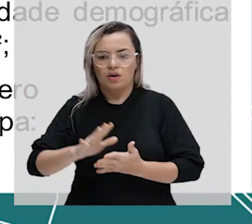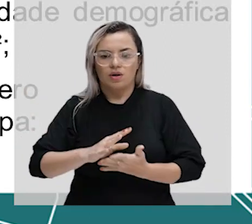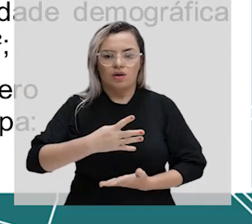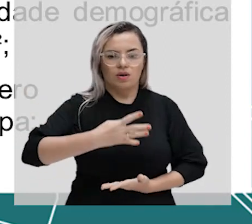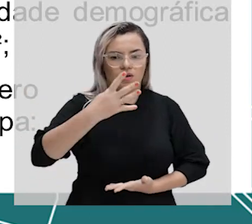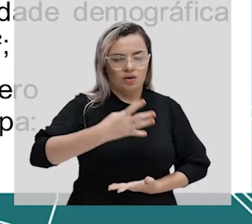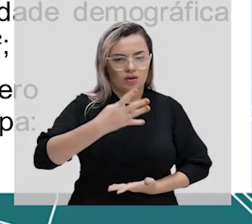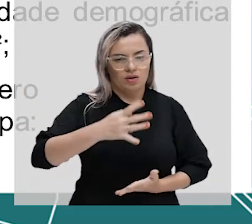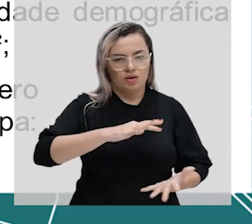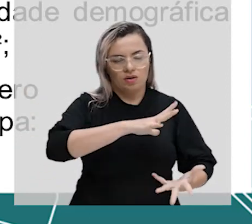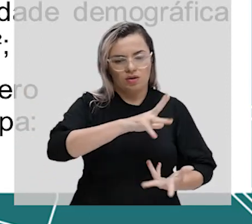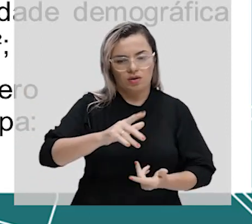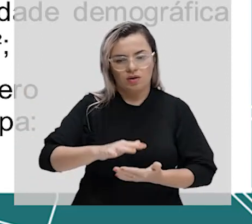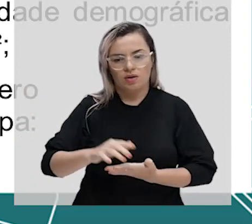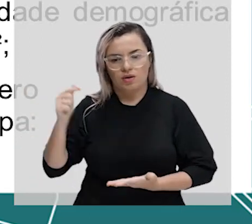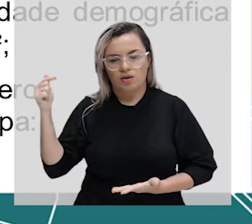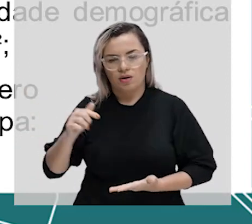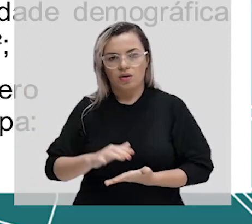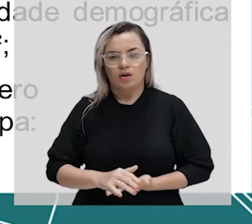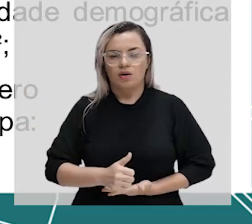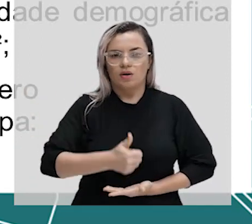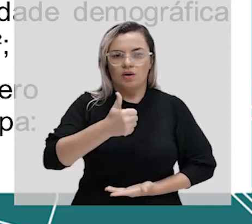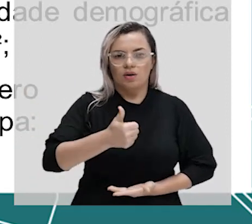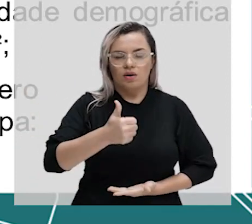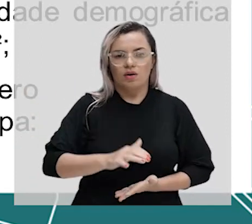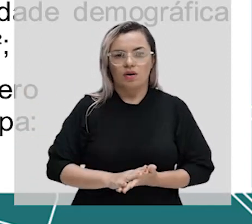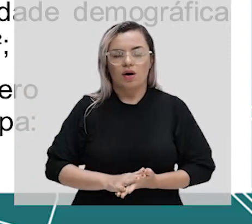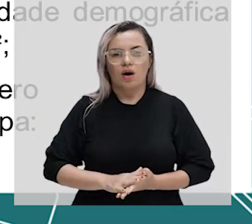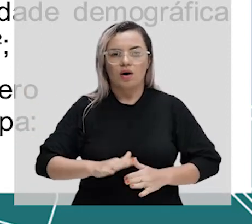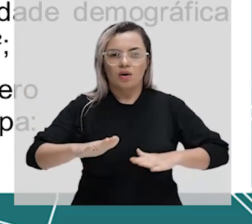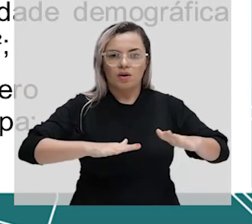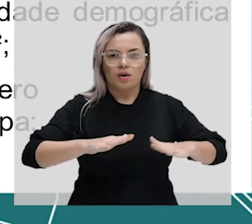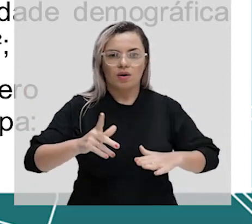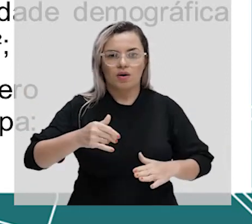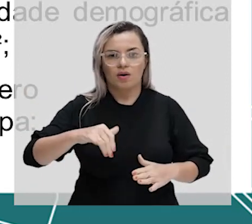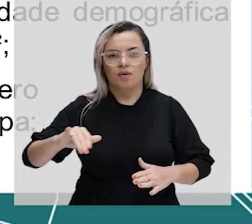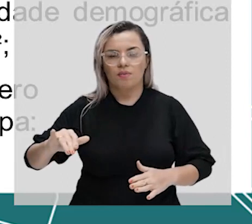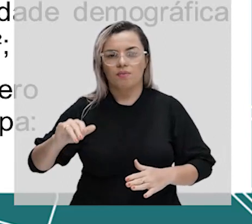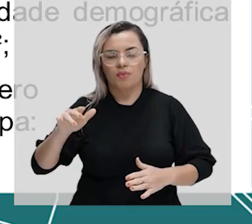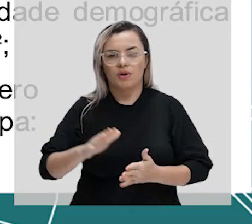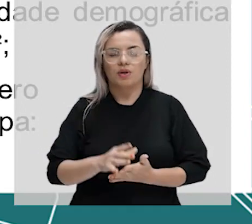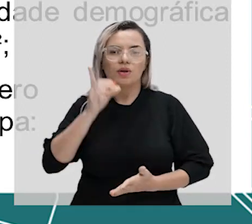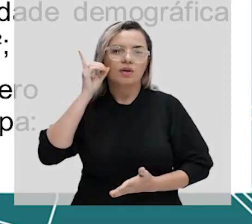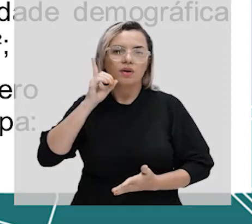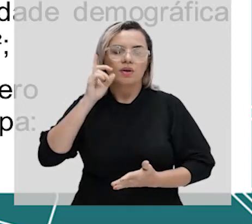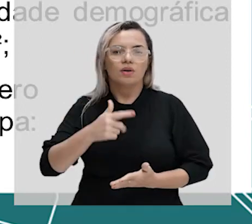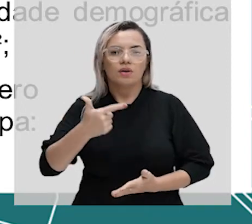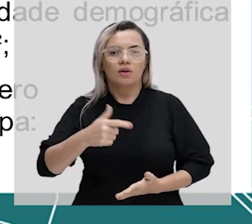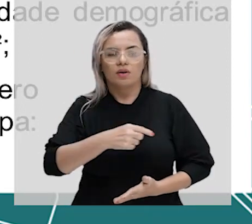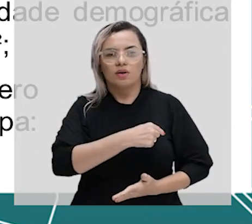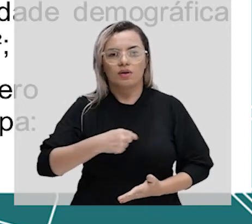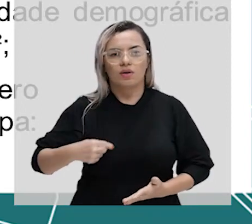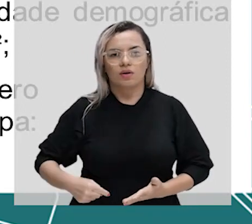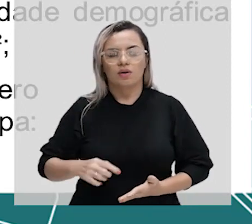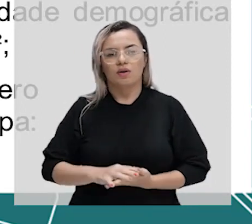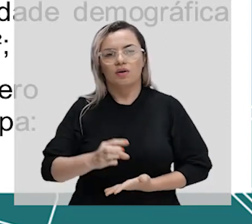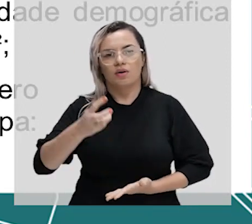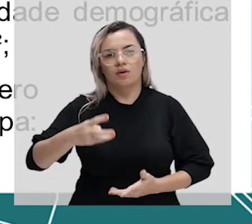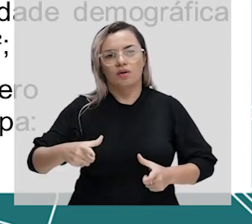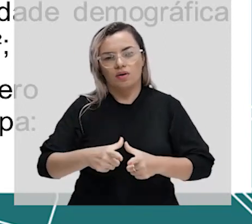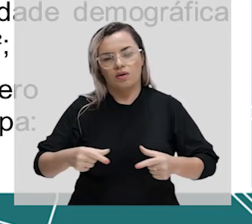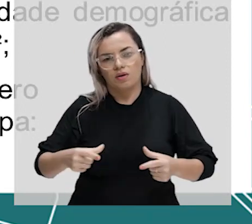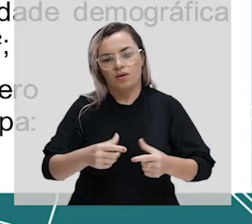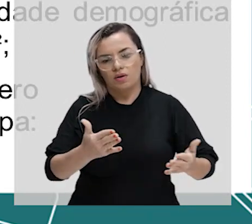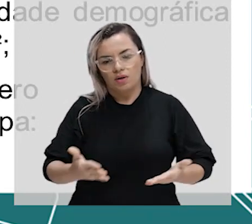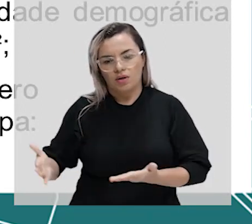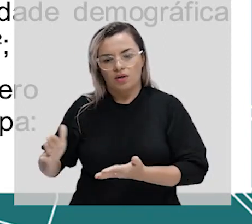repetindo, primeira maior potência global, a gente fala em movimentação de PIB, os Estados Unidos. Segundo, a China. Terceiro, o Japão. E quarto, nós temos